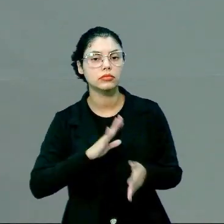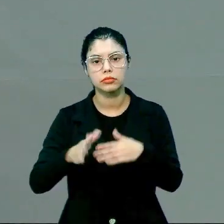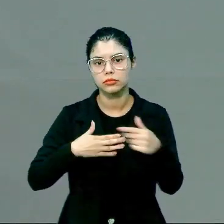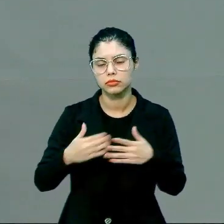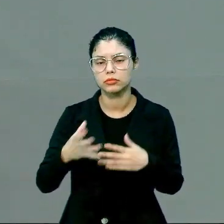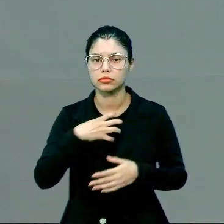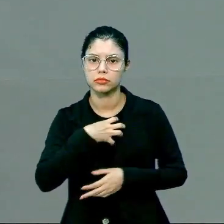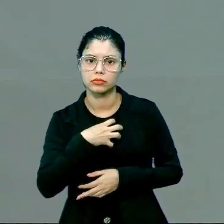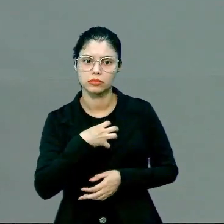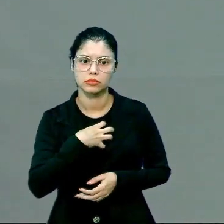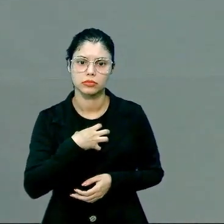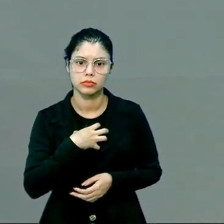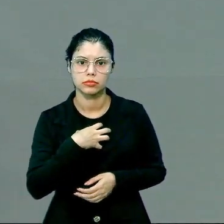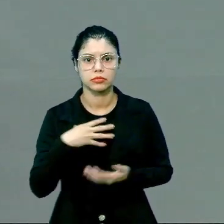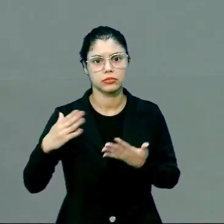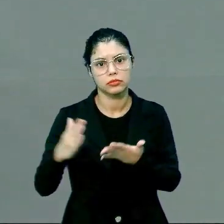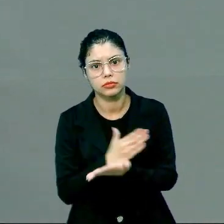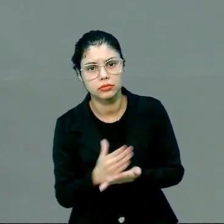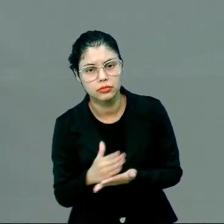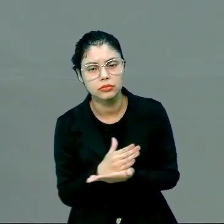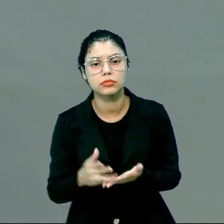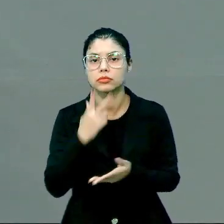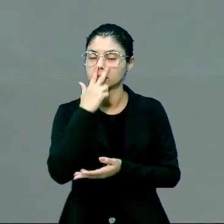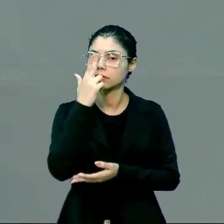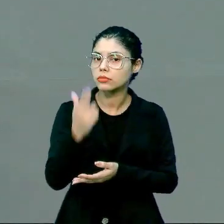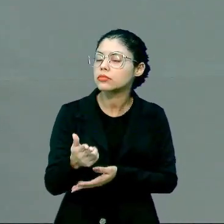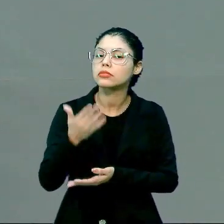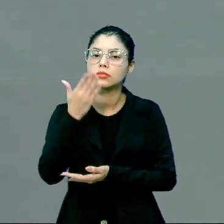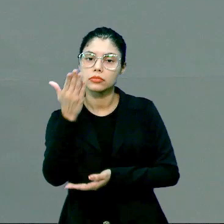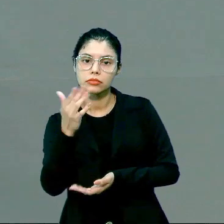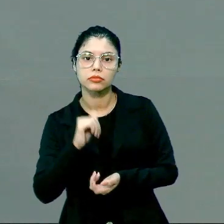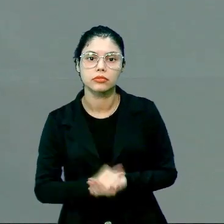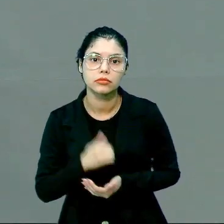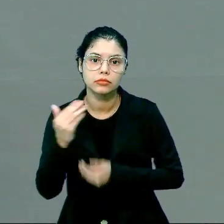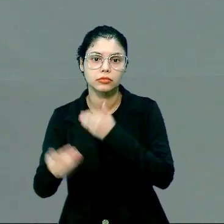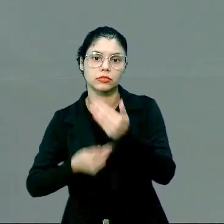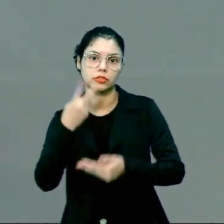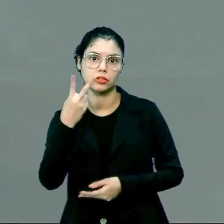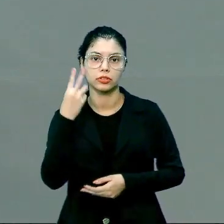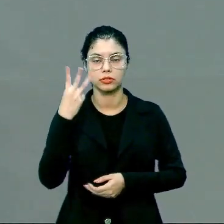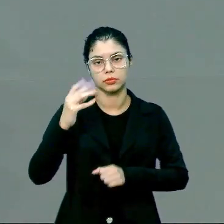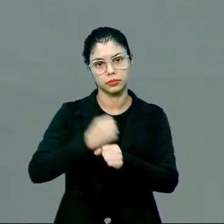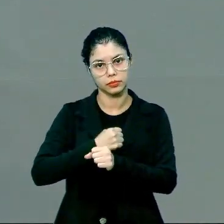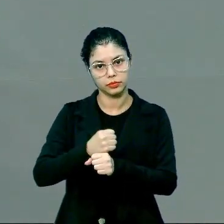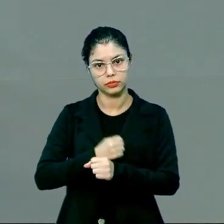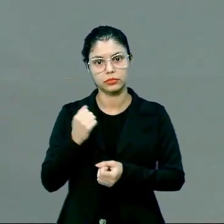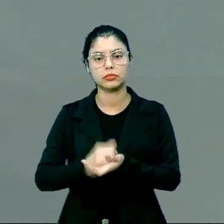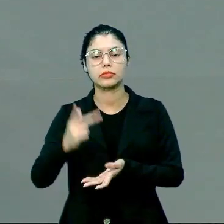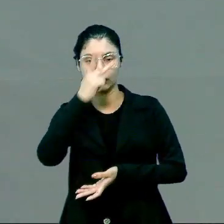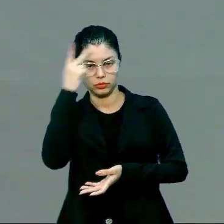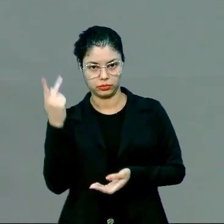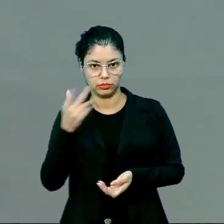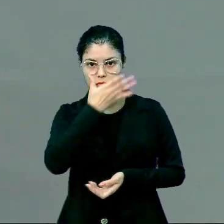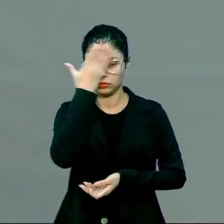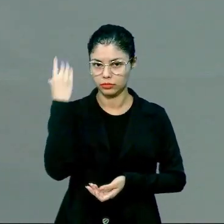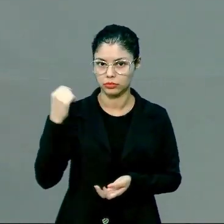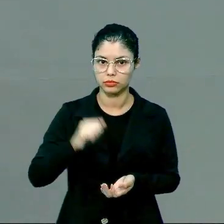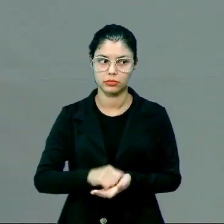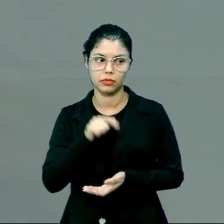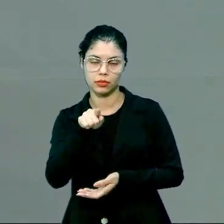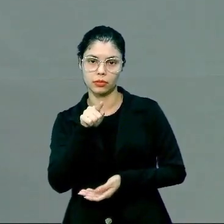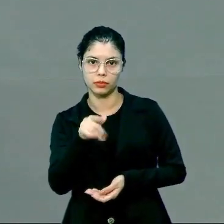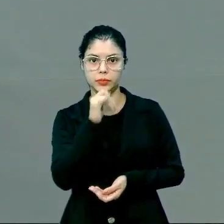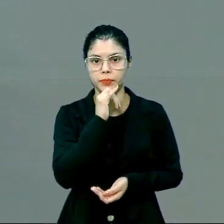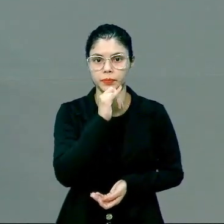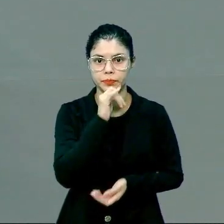qualquer modo, foi alguma coisa que apareceu aí, durou 2 ou 3 anos e as pessoas esqueceram. E você